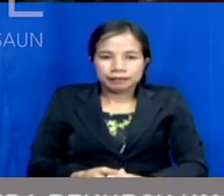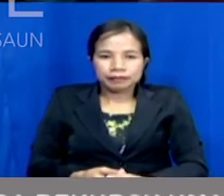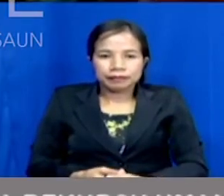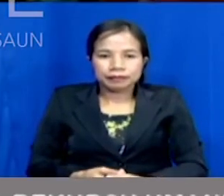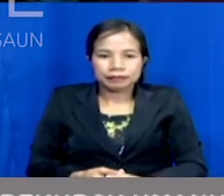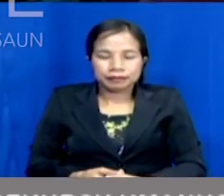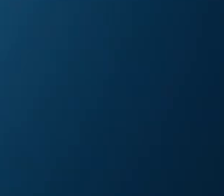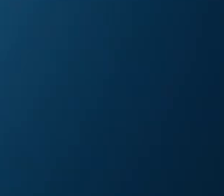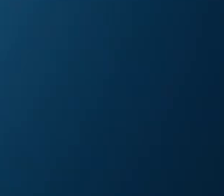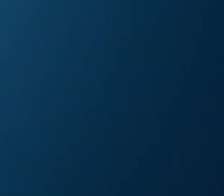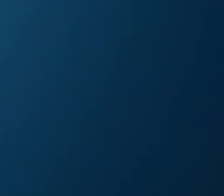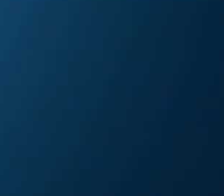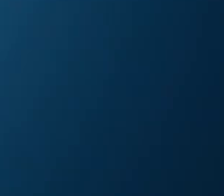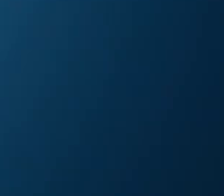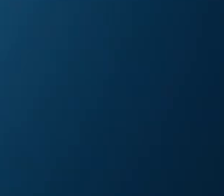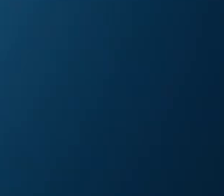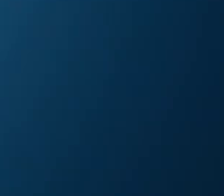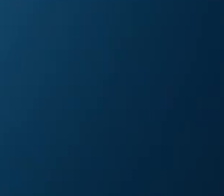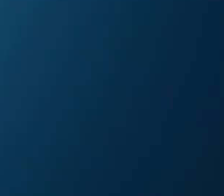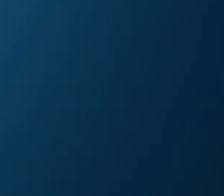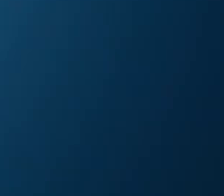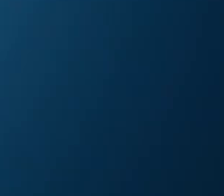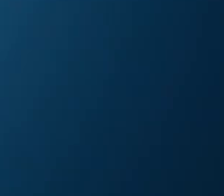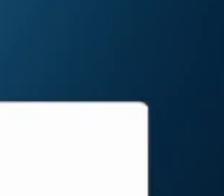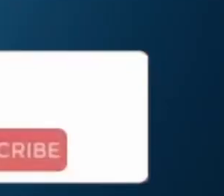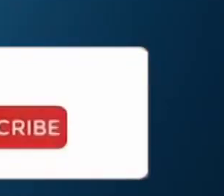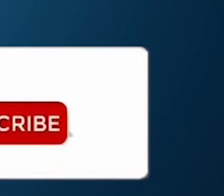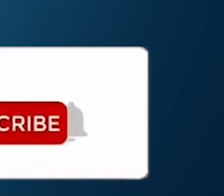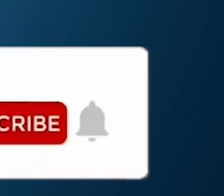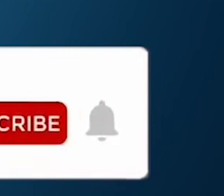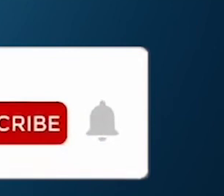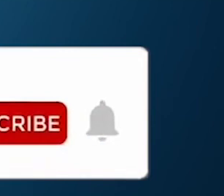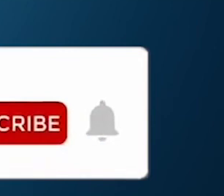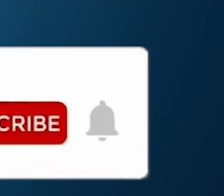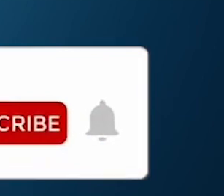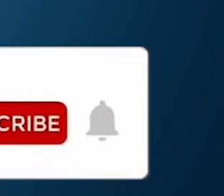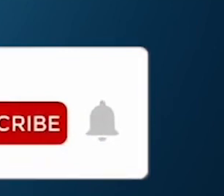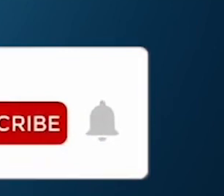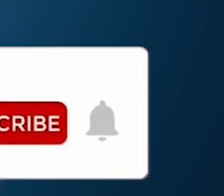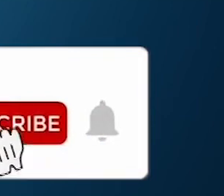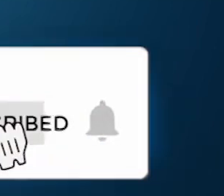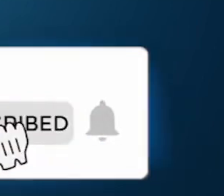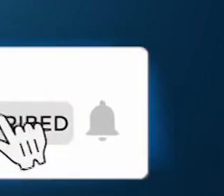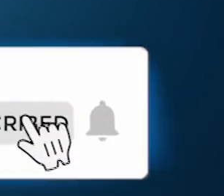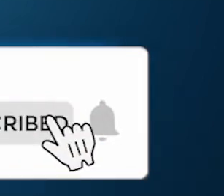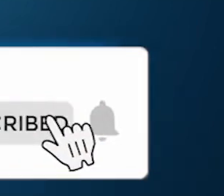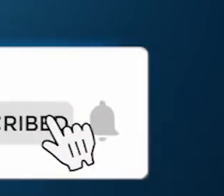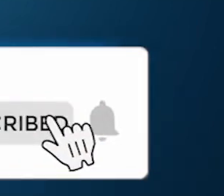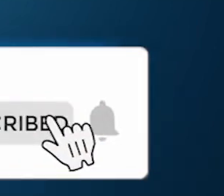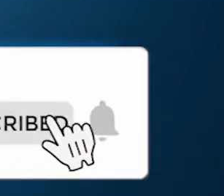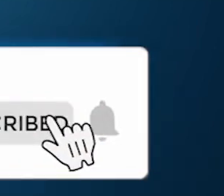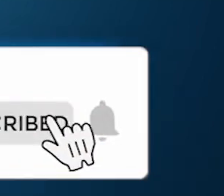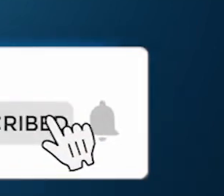ba RTTL. Ato retang informação factuais no atuais, keta haluha inscreva iha